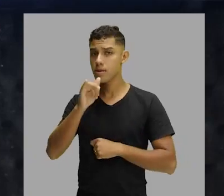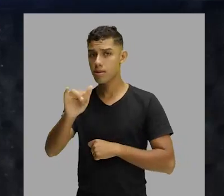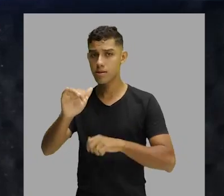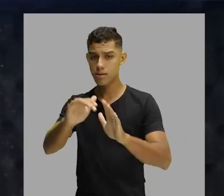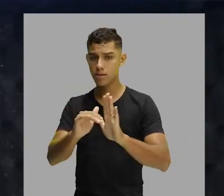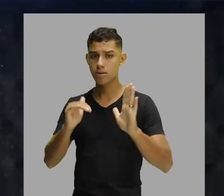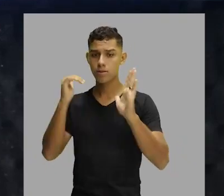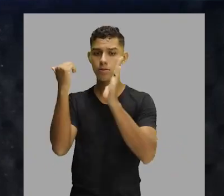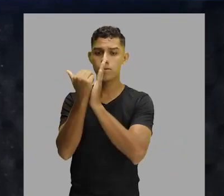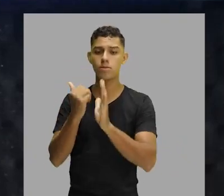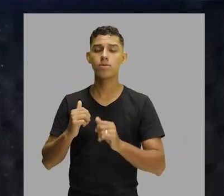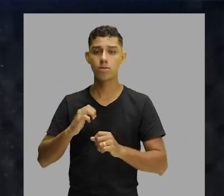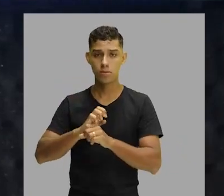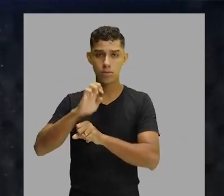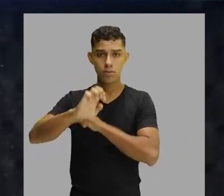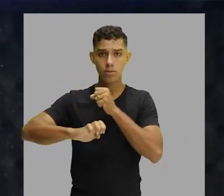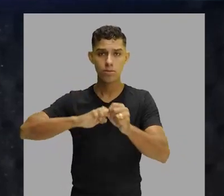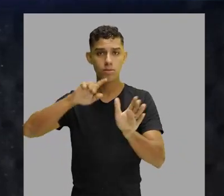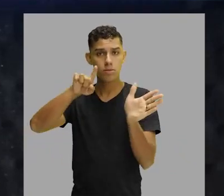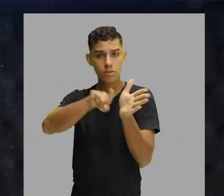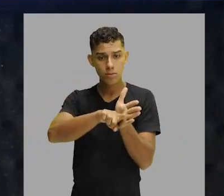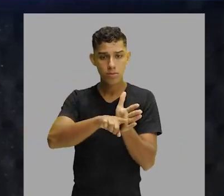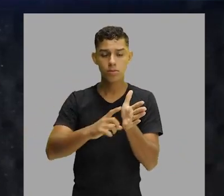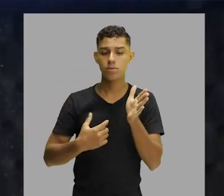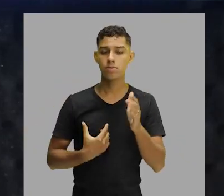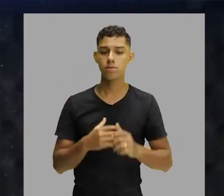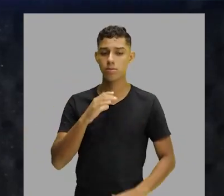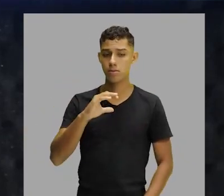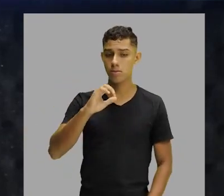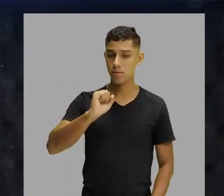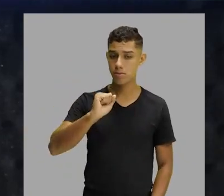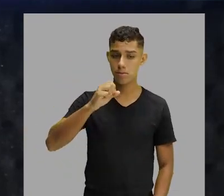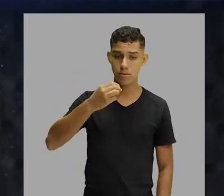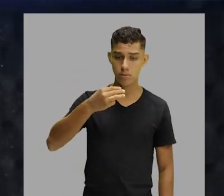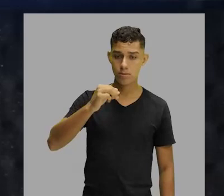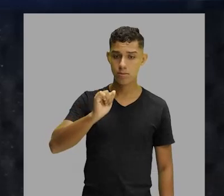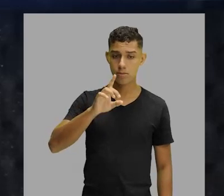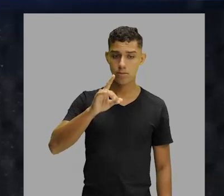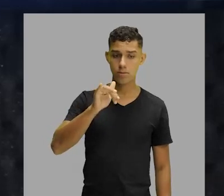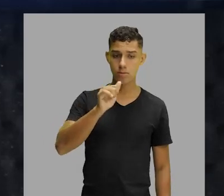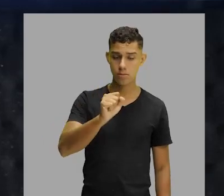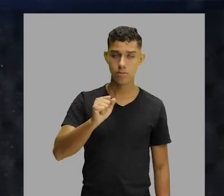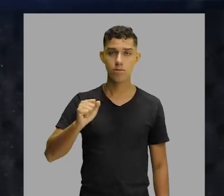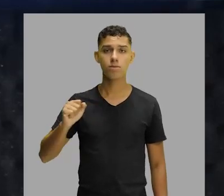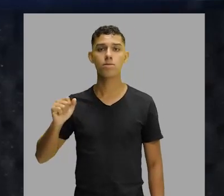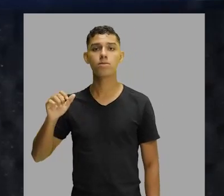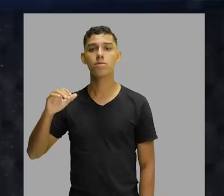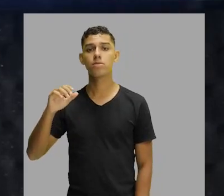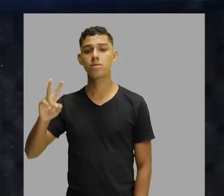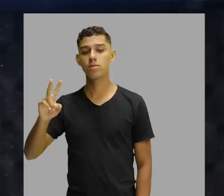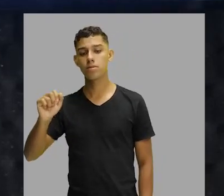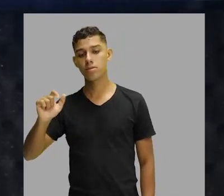poder o elétron pular da camada de condução para a camada de valência. E nos condutores